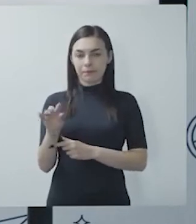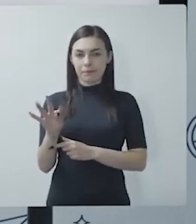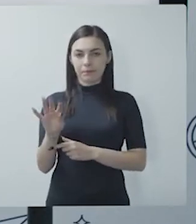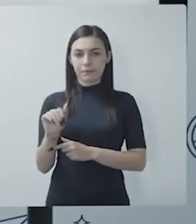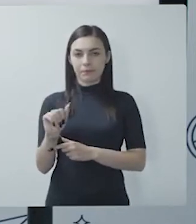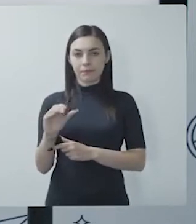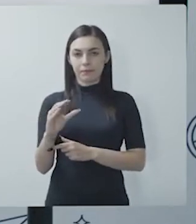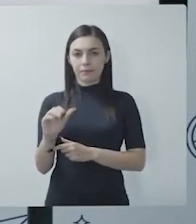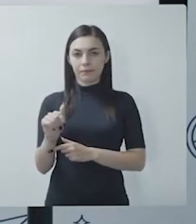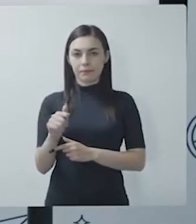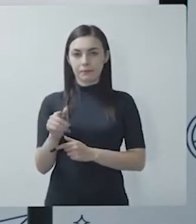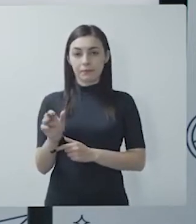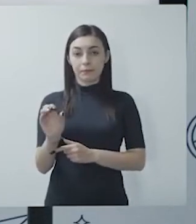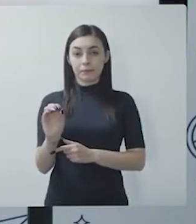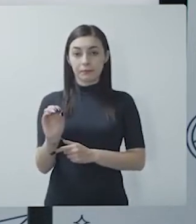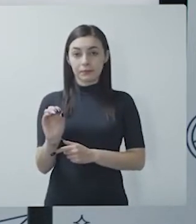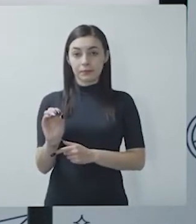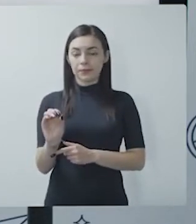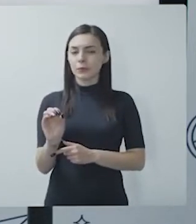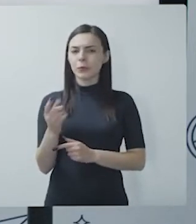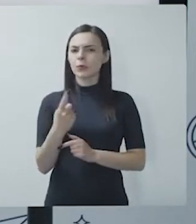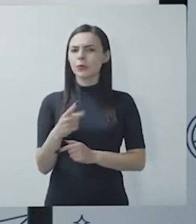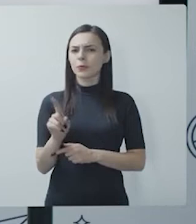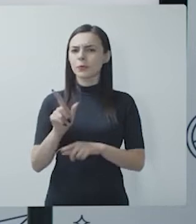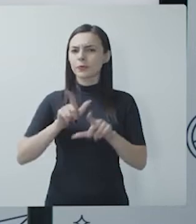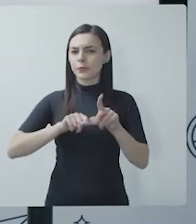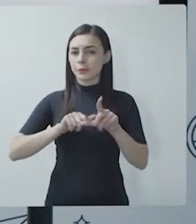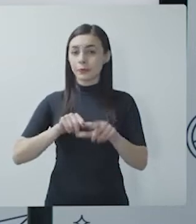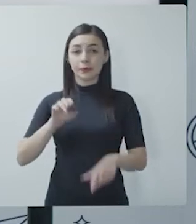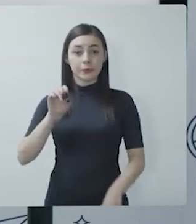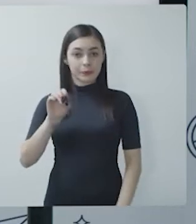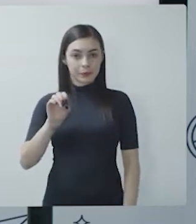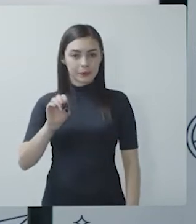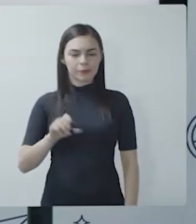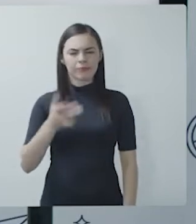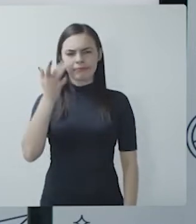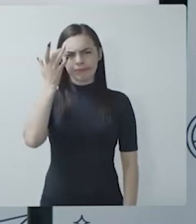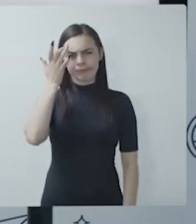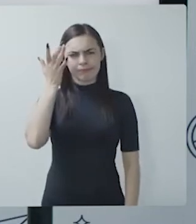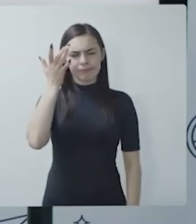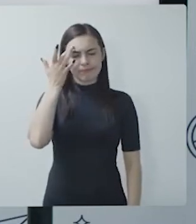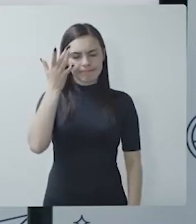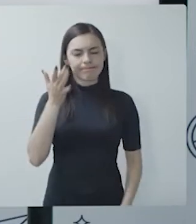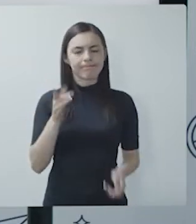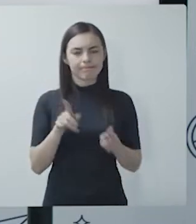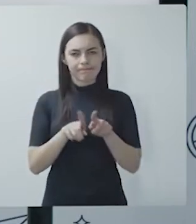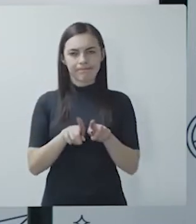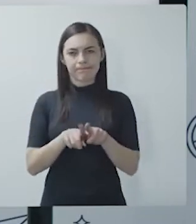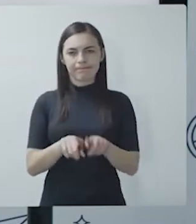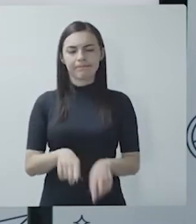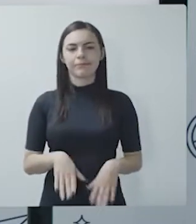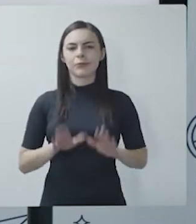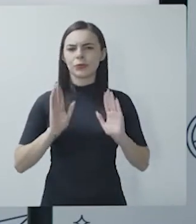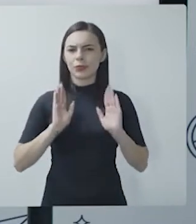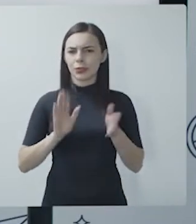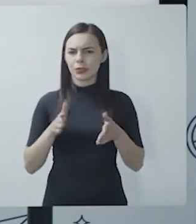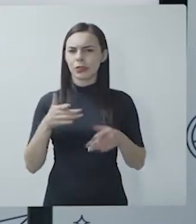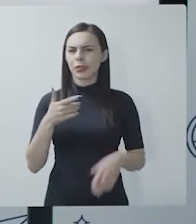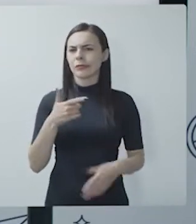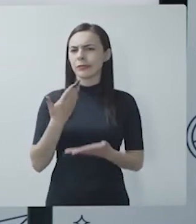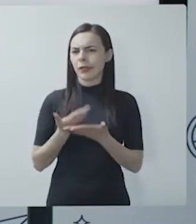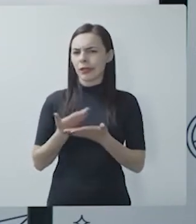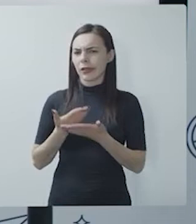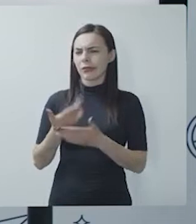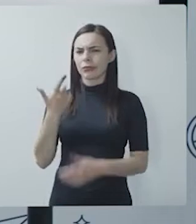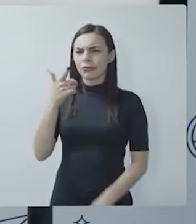natação, que é a letra O. Que é bem fácil também. Já fizemos outras vezes em